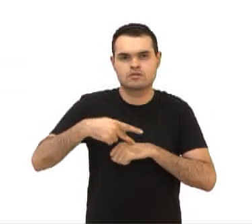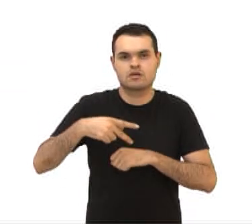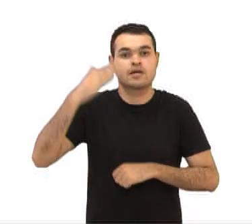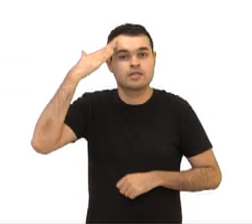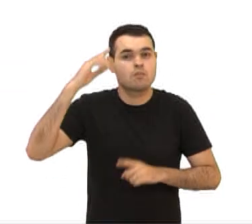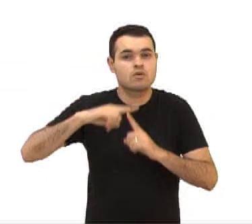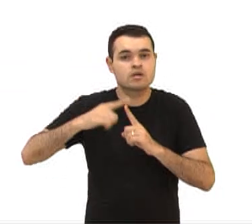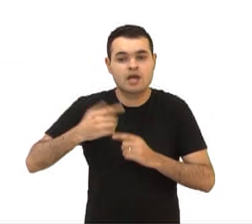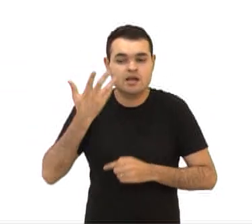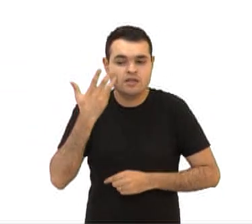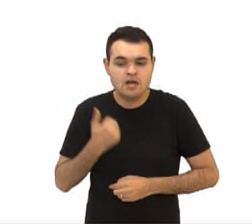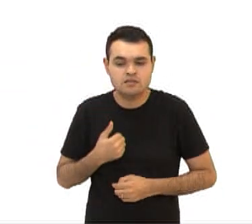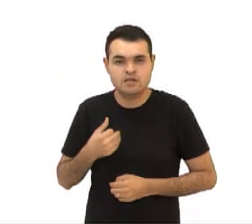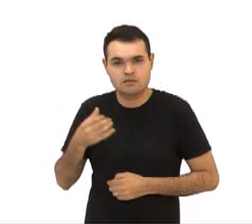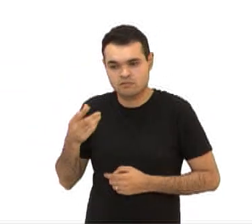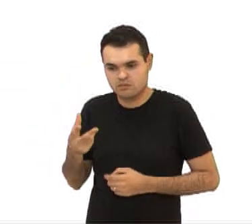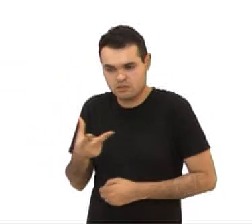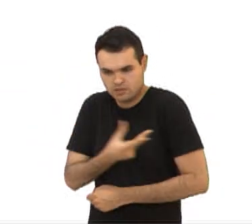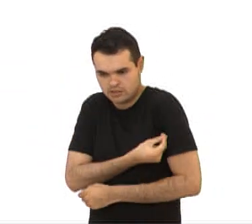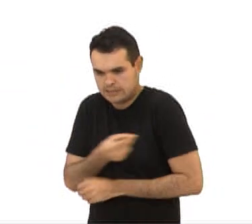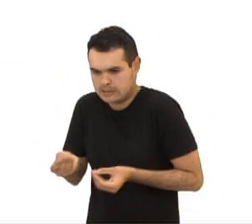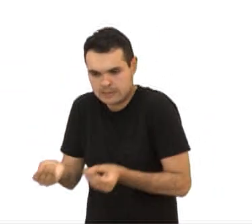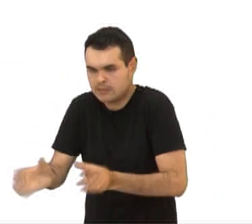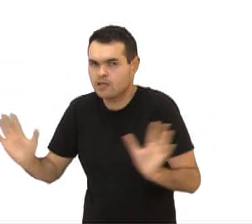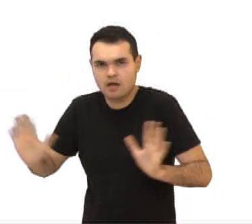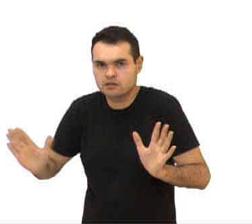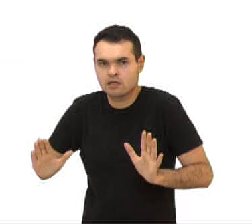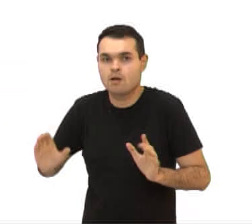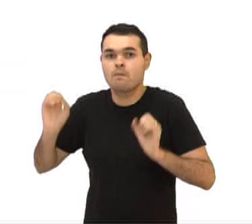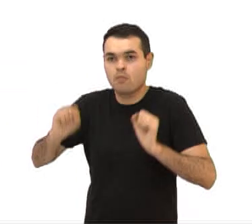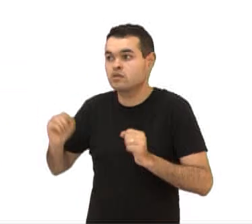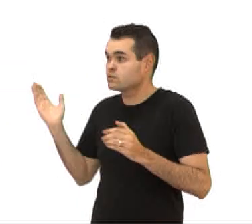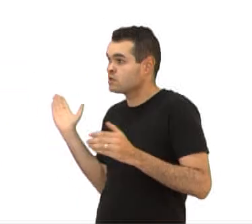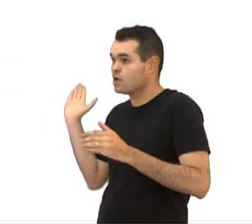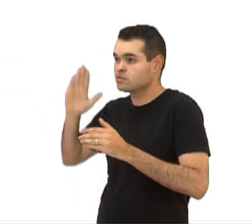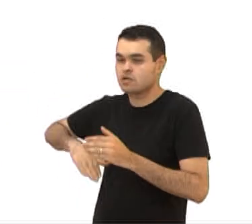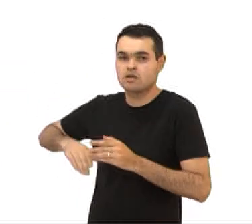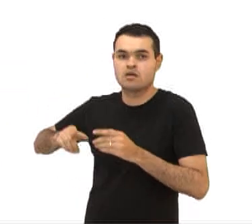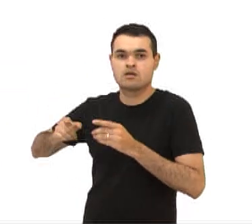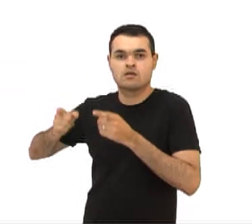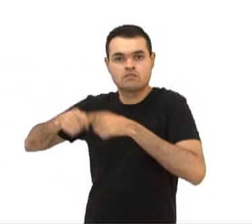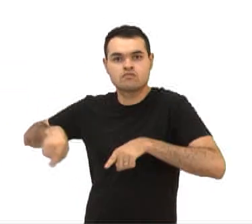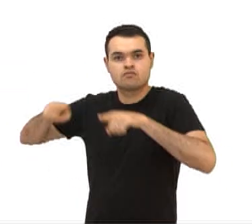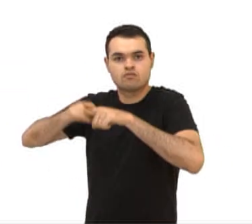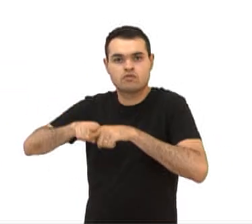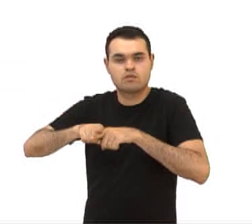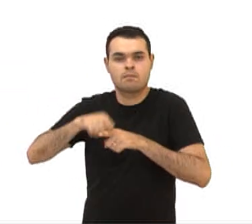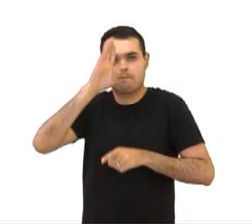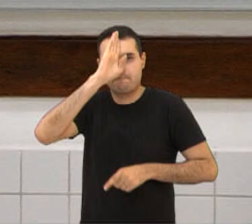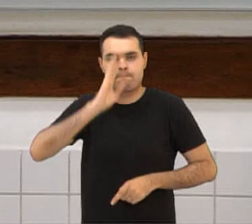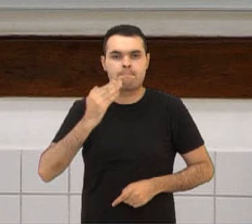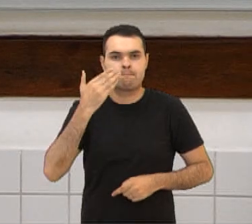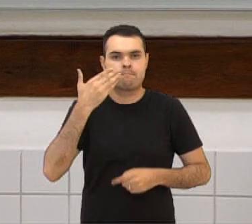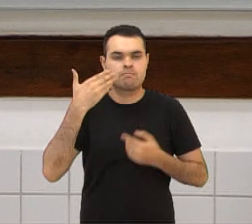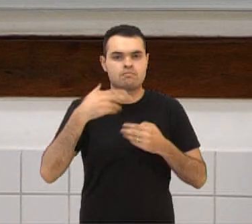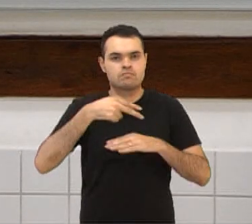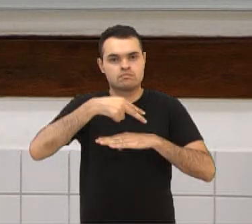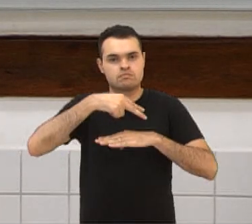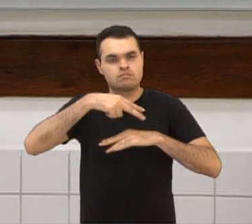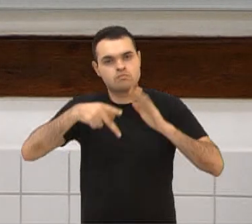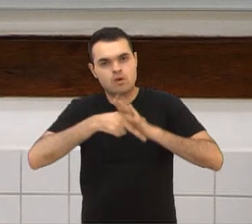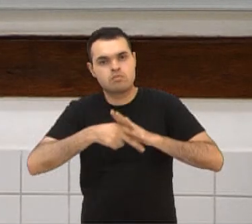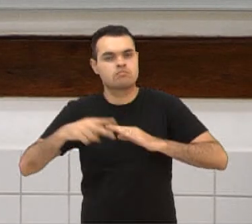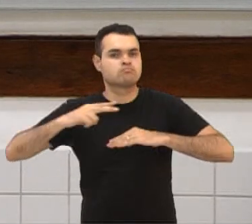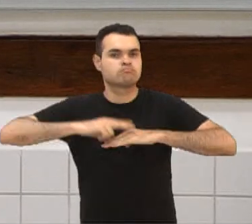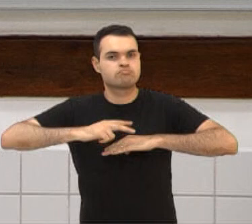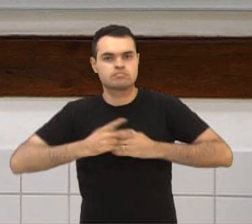vacinar crianças pode trazer novamente ao Brasil doenças que já haviam sido eliminadas, como a paralisia infantil. Então, a década que eu